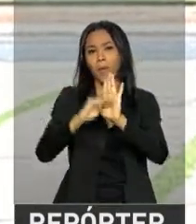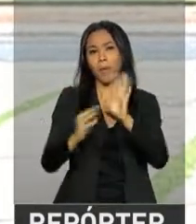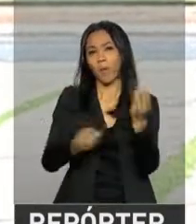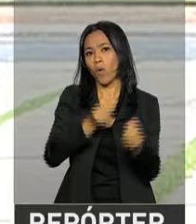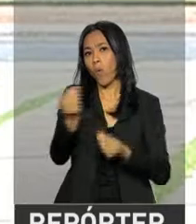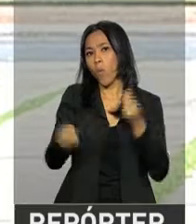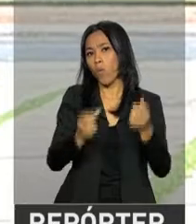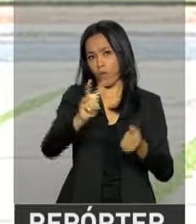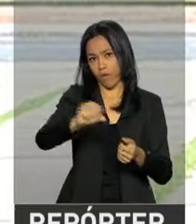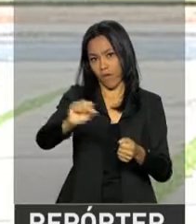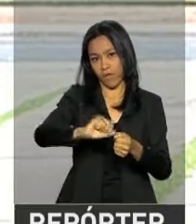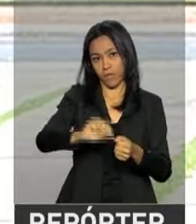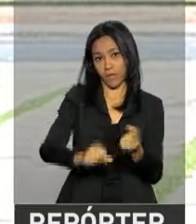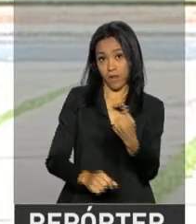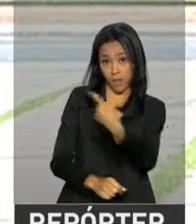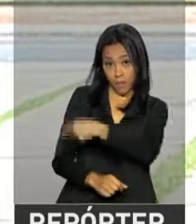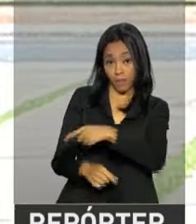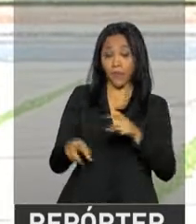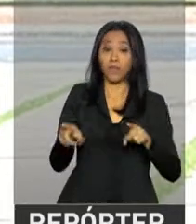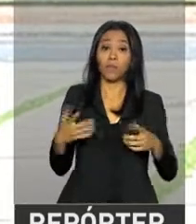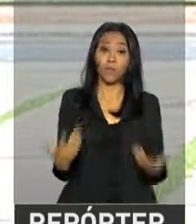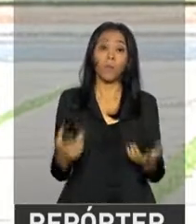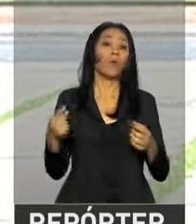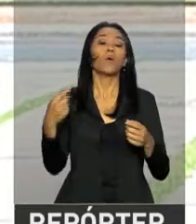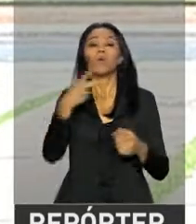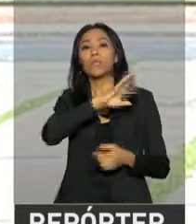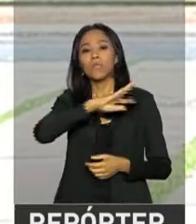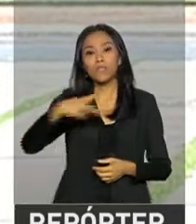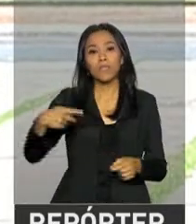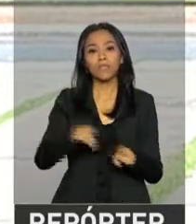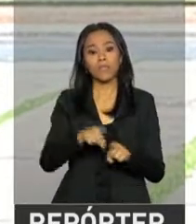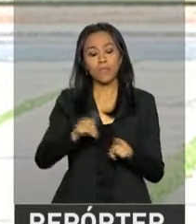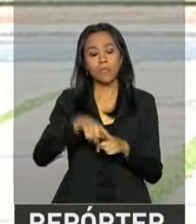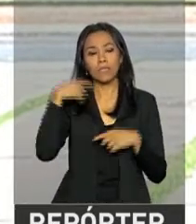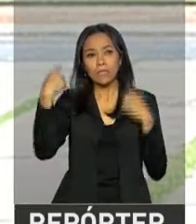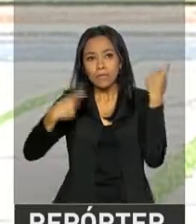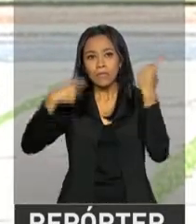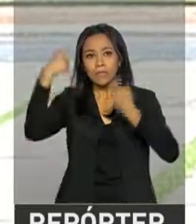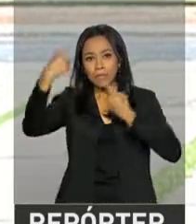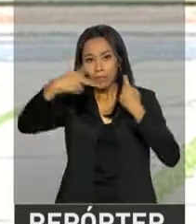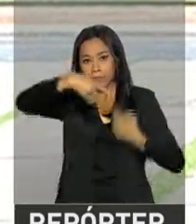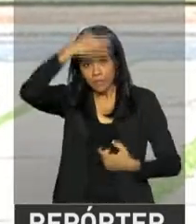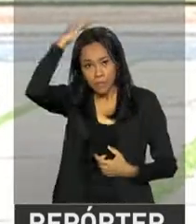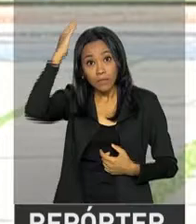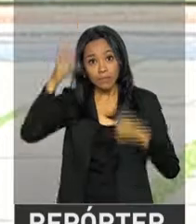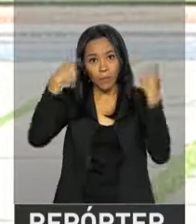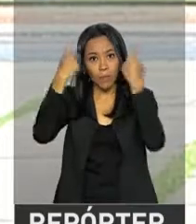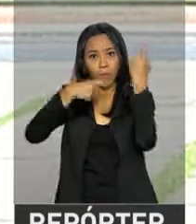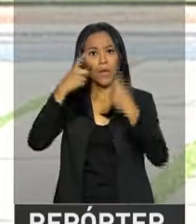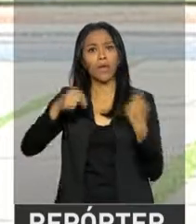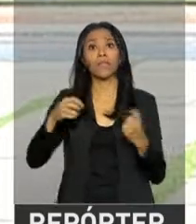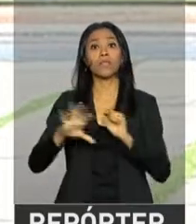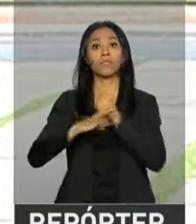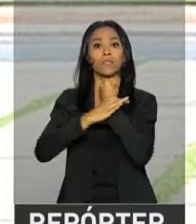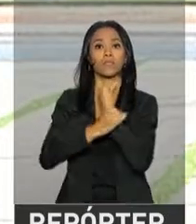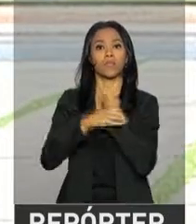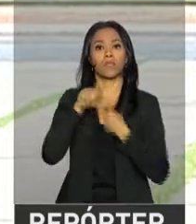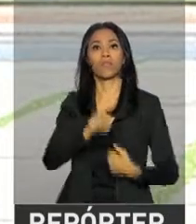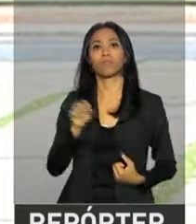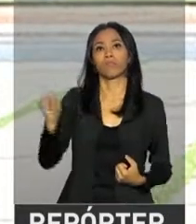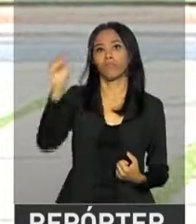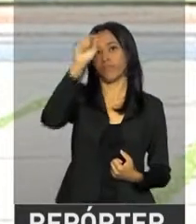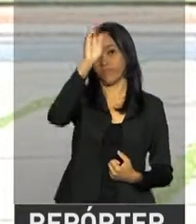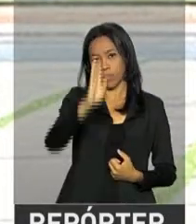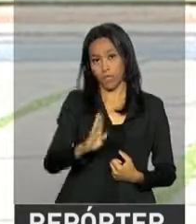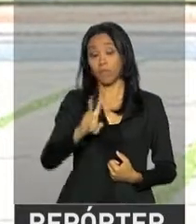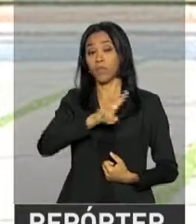Defesa, o presidente Michel Temer demonstrou preocupação com a questão da violência e da segurança em todo o país. E ainda essa semana deve indicar